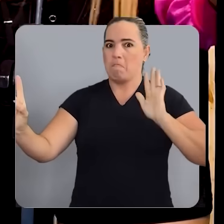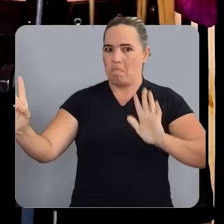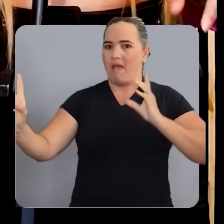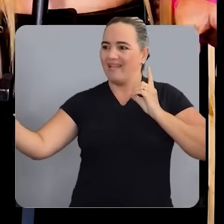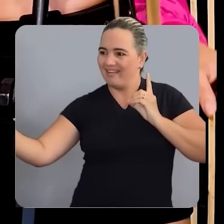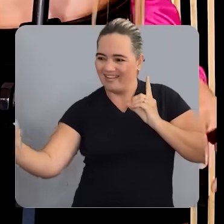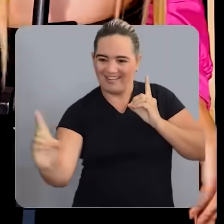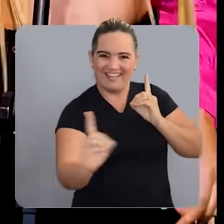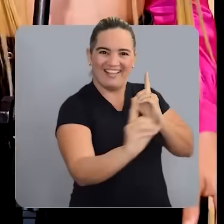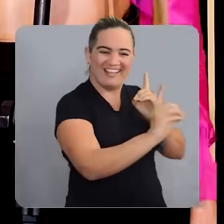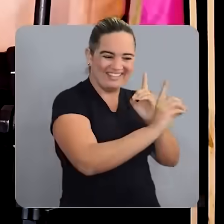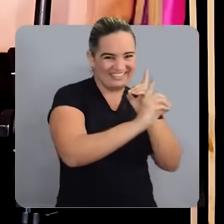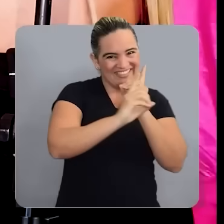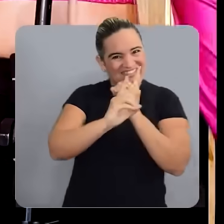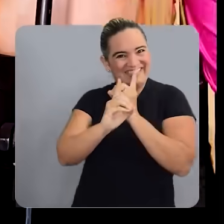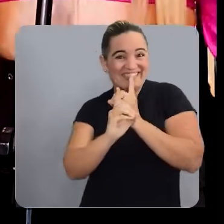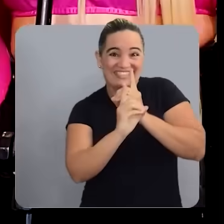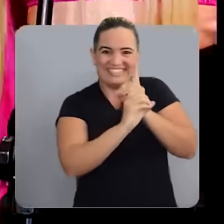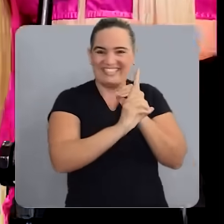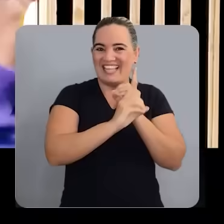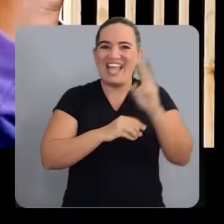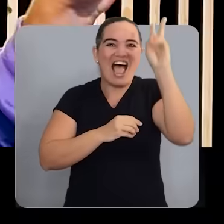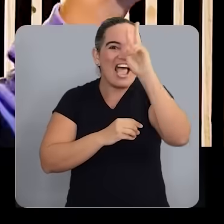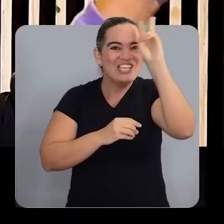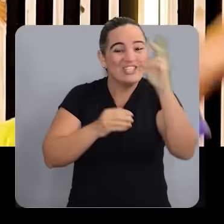tempo, mas em um tempo acabou. História de